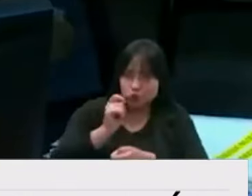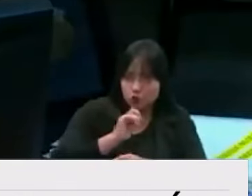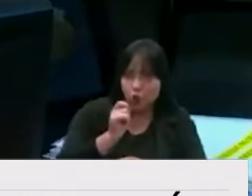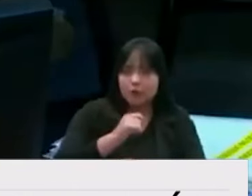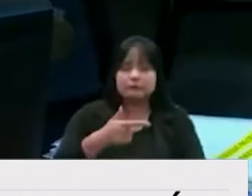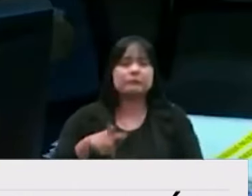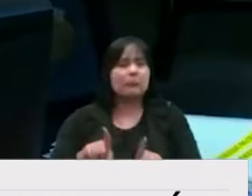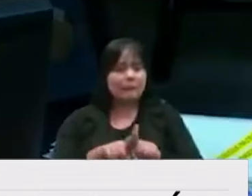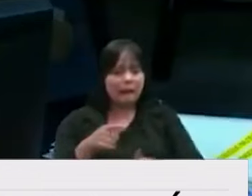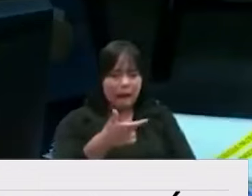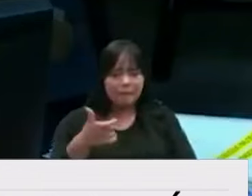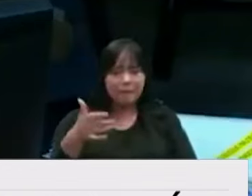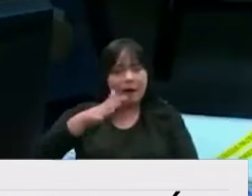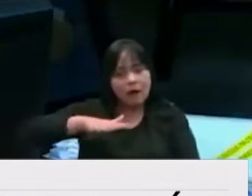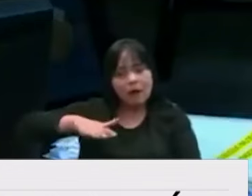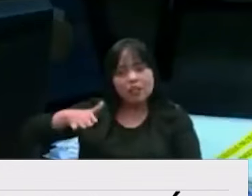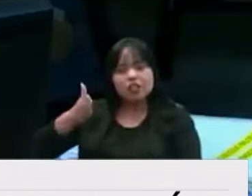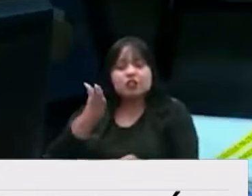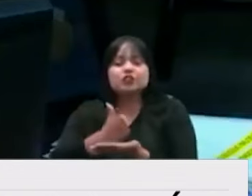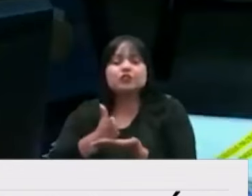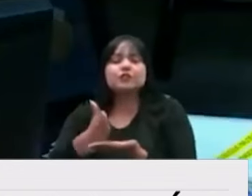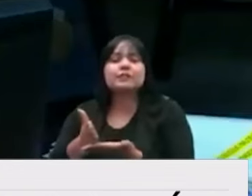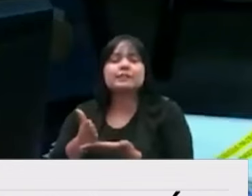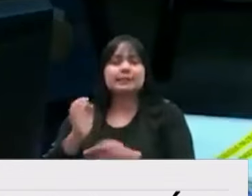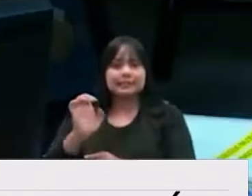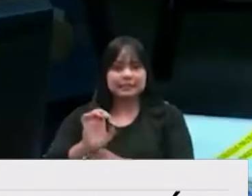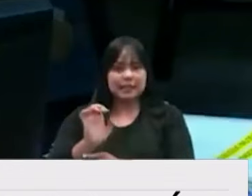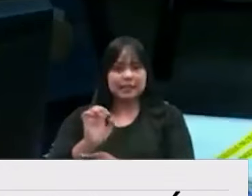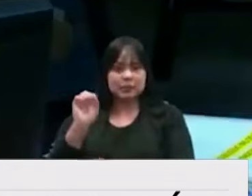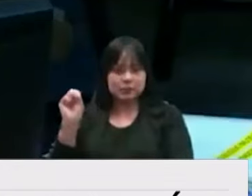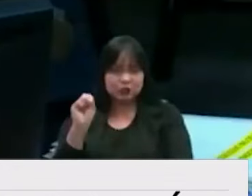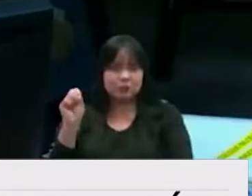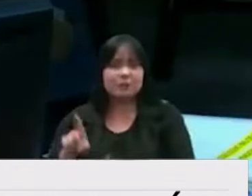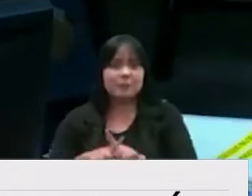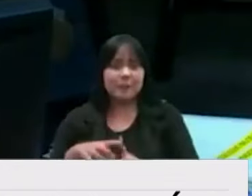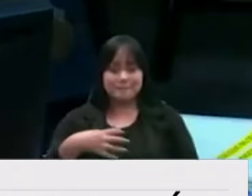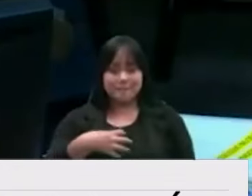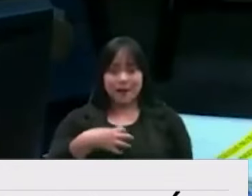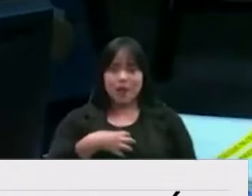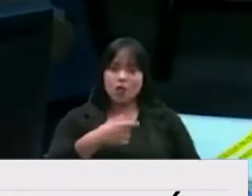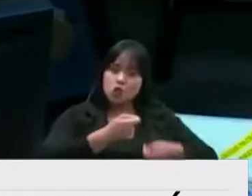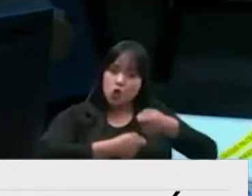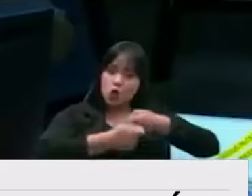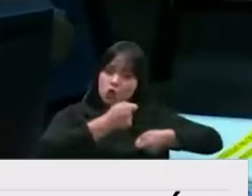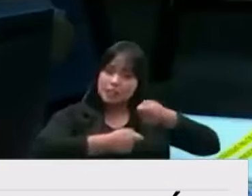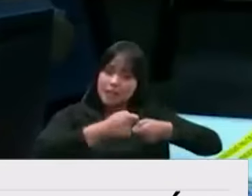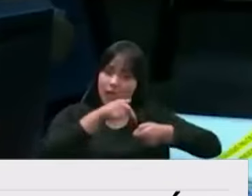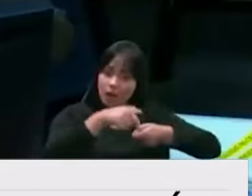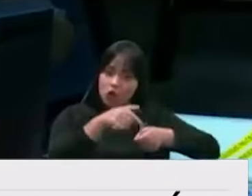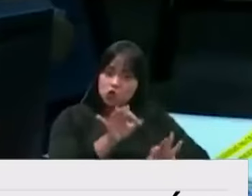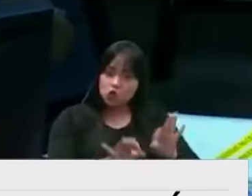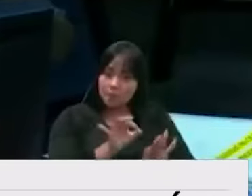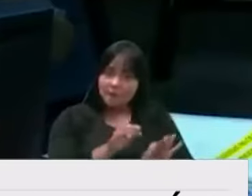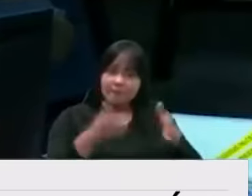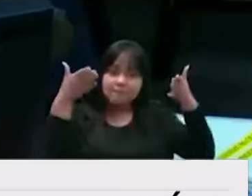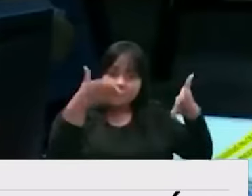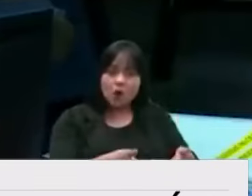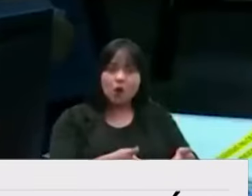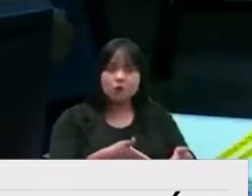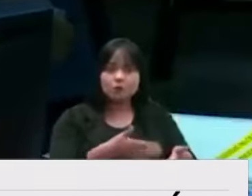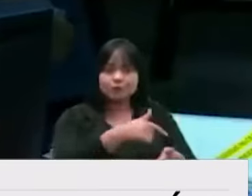tribunais dentro dos temas da intimidade, liberdade de expressão, patrimônio e herança digital.